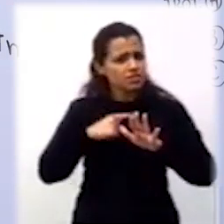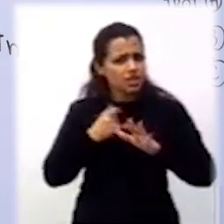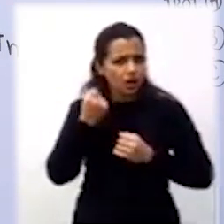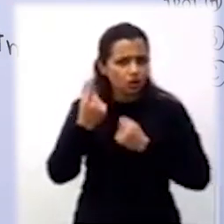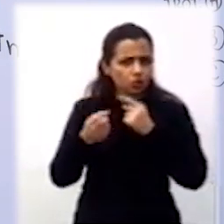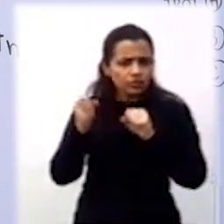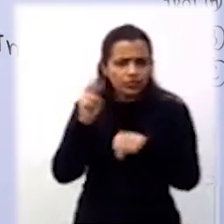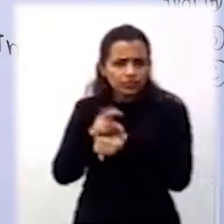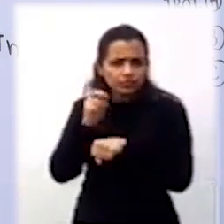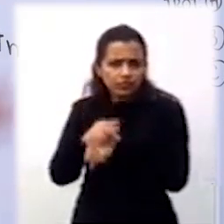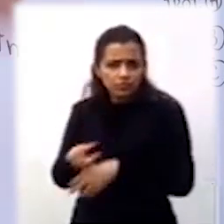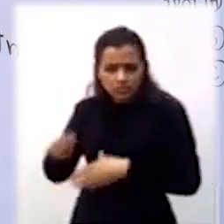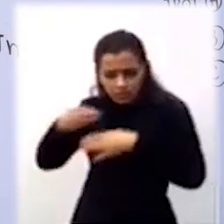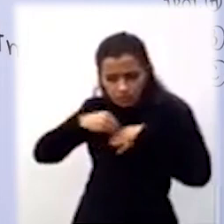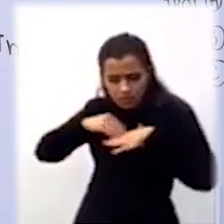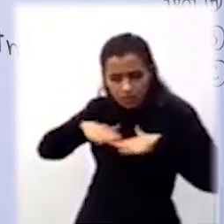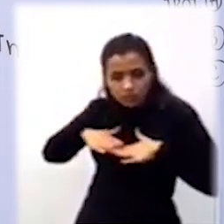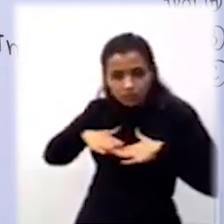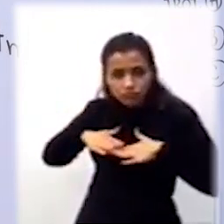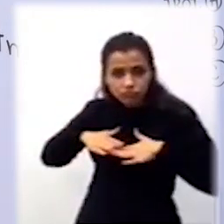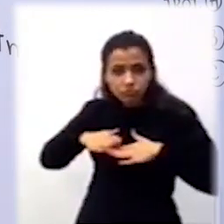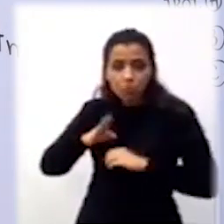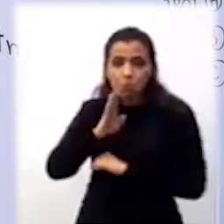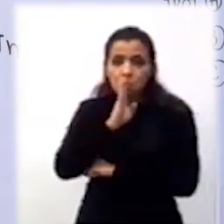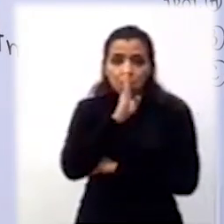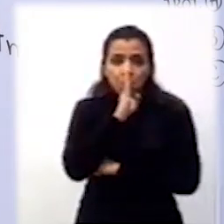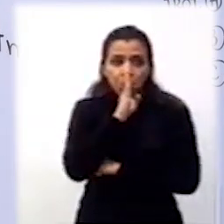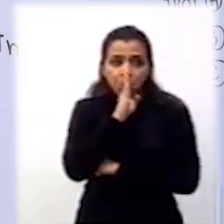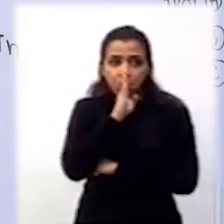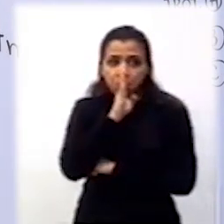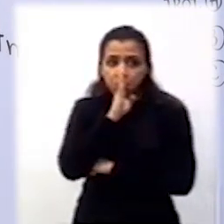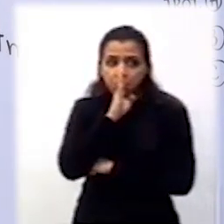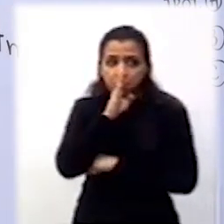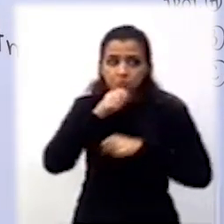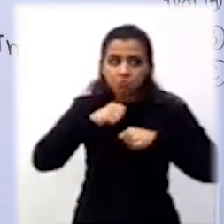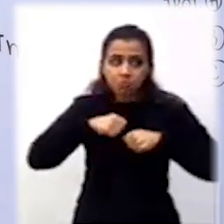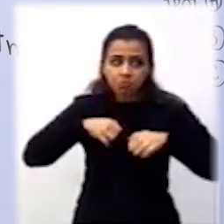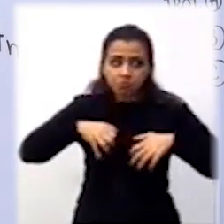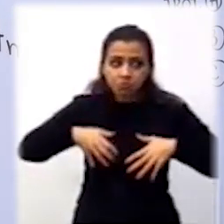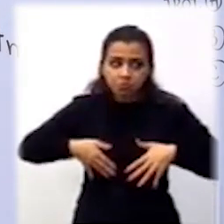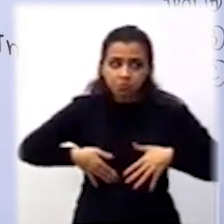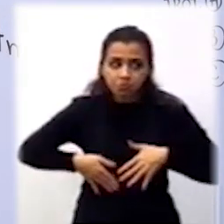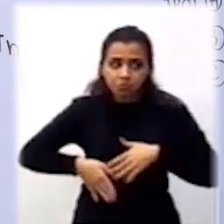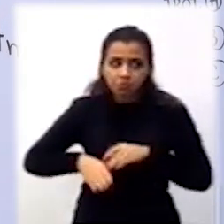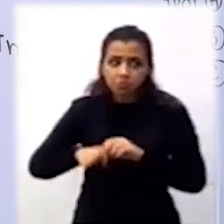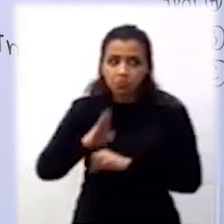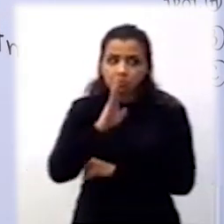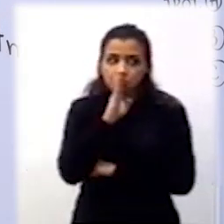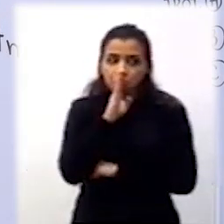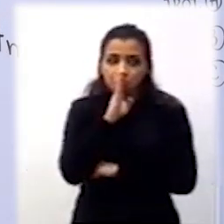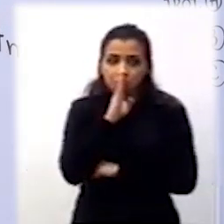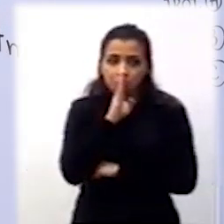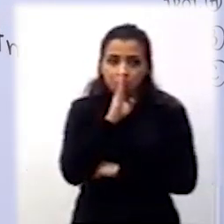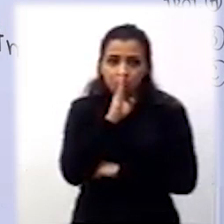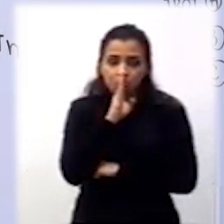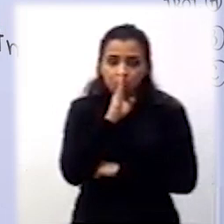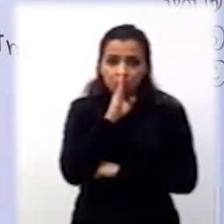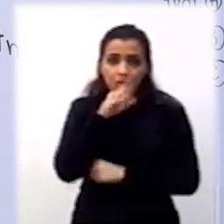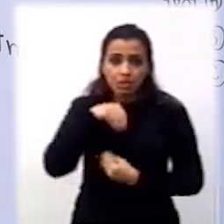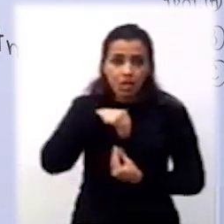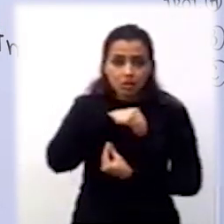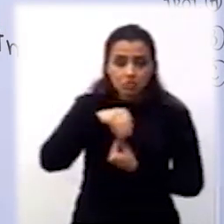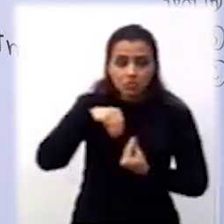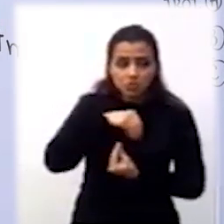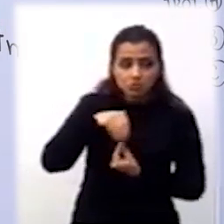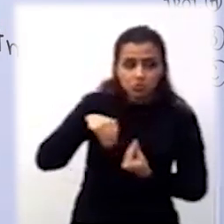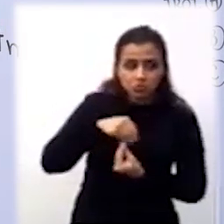tempo adormecido, ele vai lá, injeta o material genético dele e ele só injetou, misturou com o material